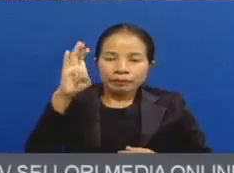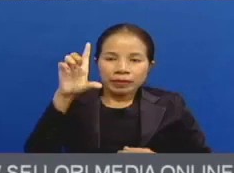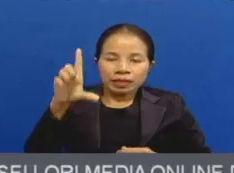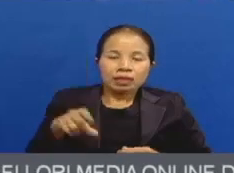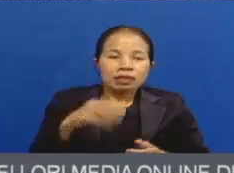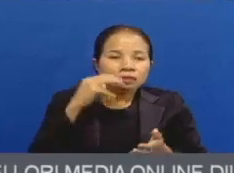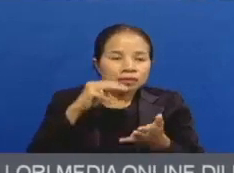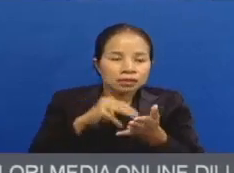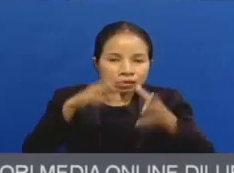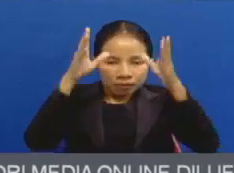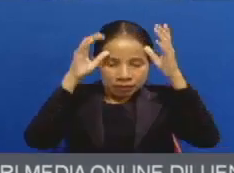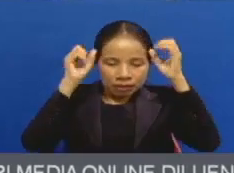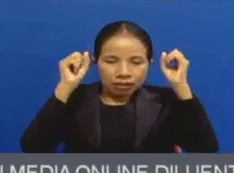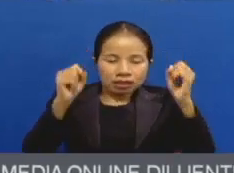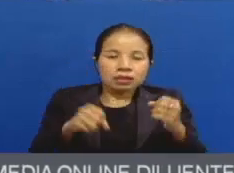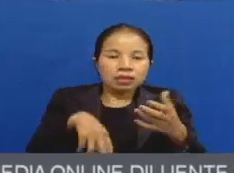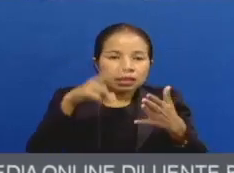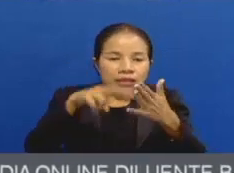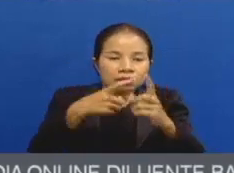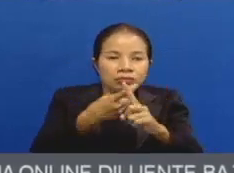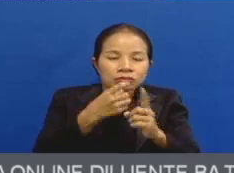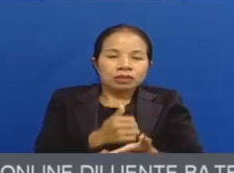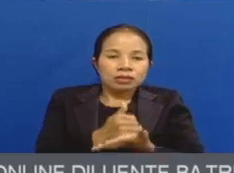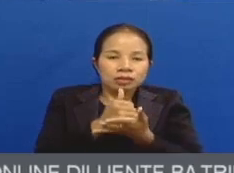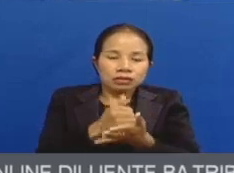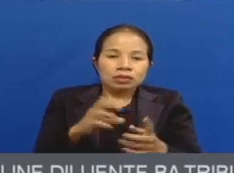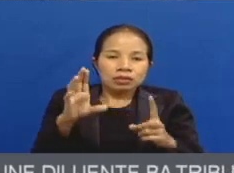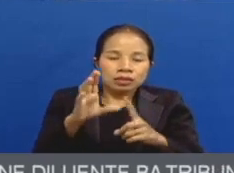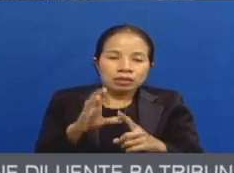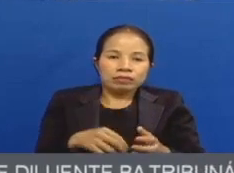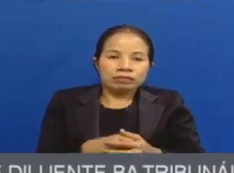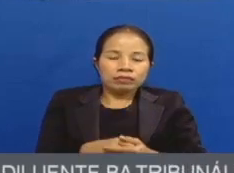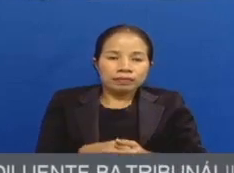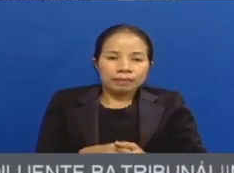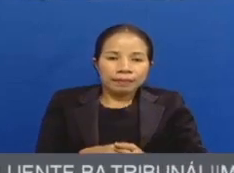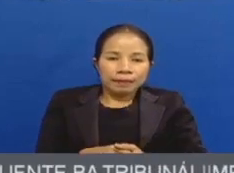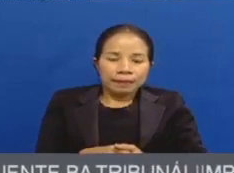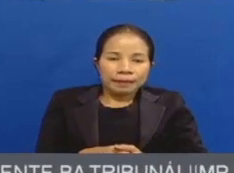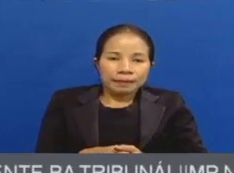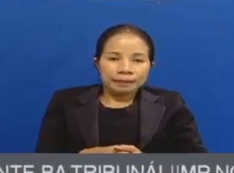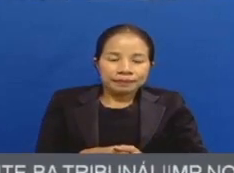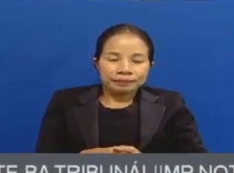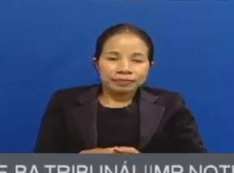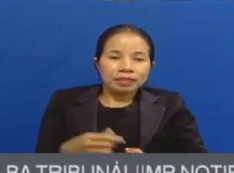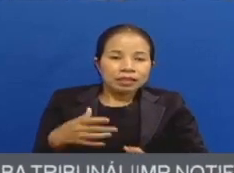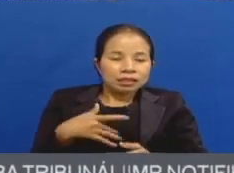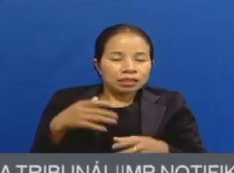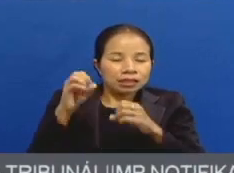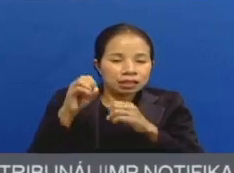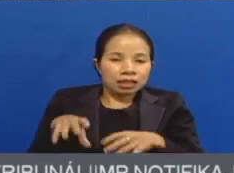mensagem do chefe de Estado União, de Belecei Rússia Adjunta, chefe Casa Civil Enriqueta da Silva Cata, sente lá